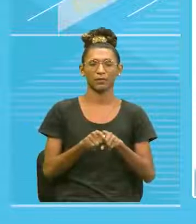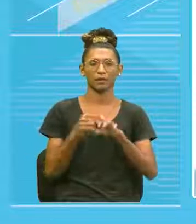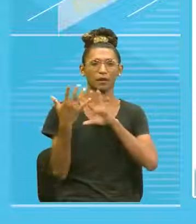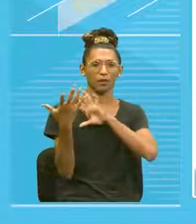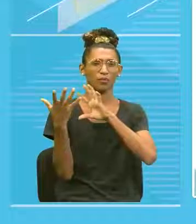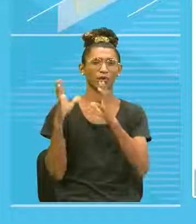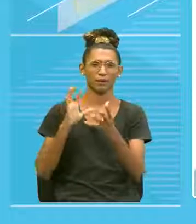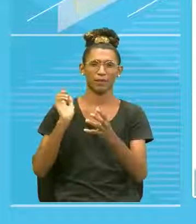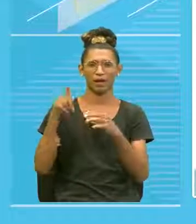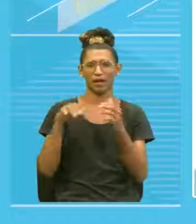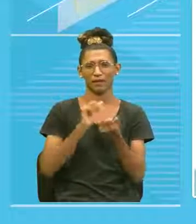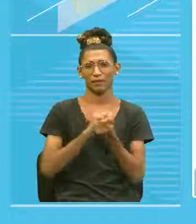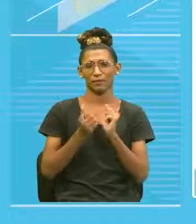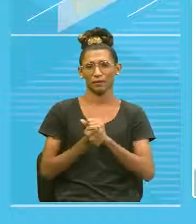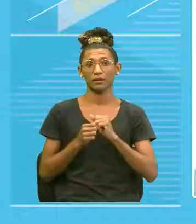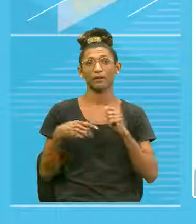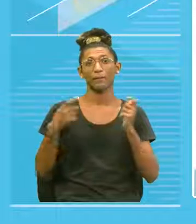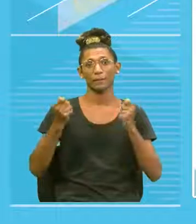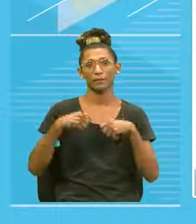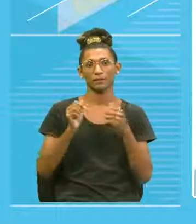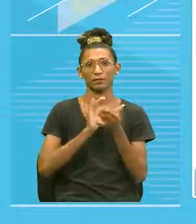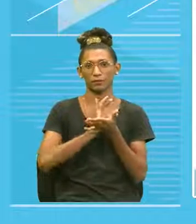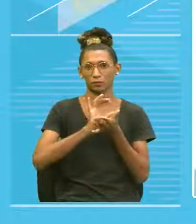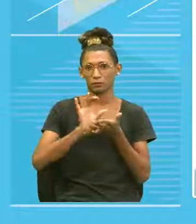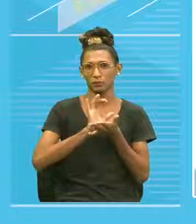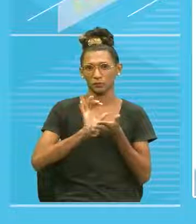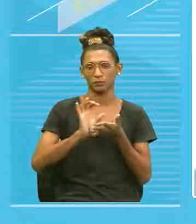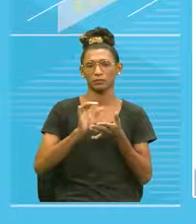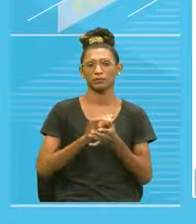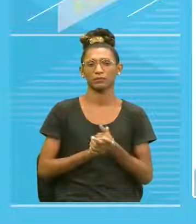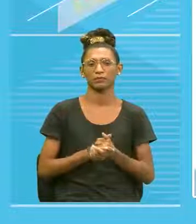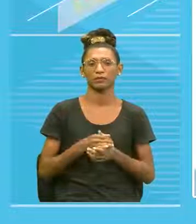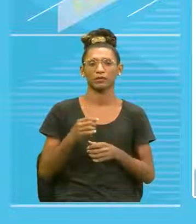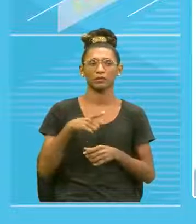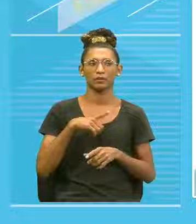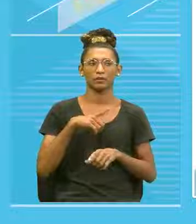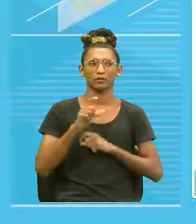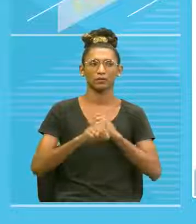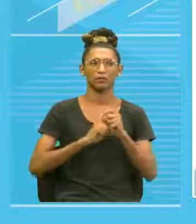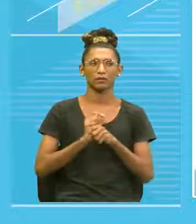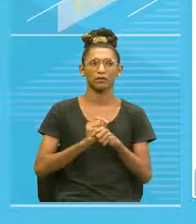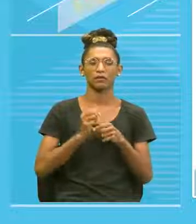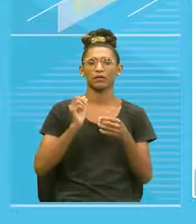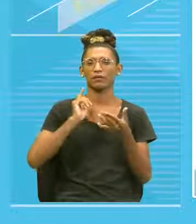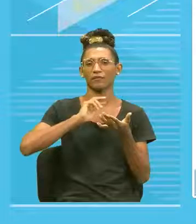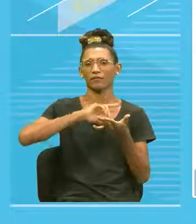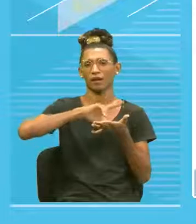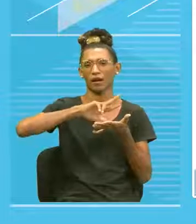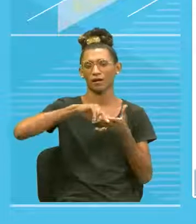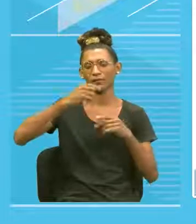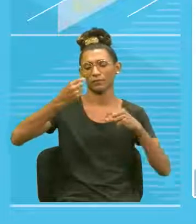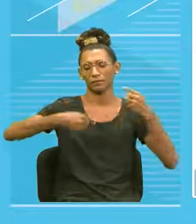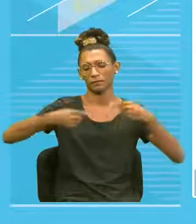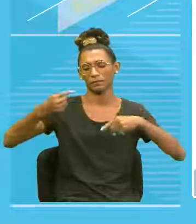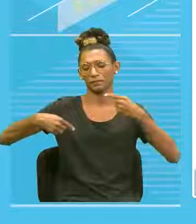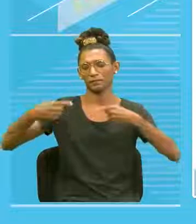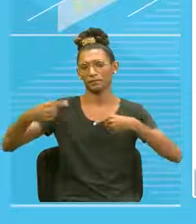clima e bora para cima aí houve uma série de políticas